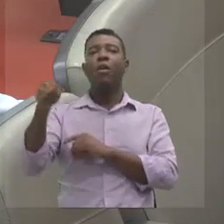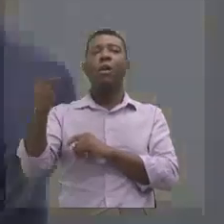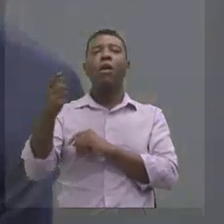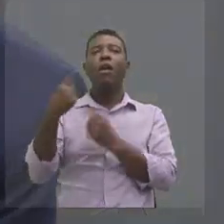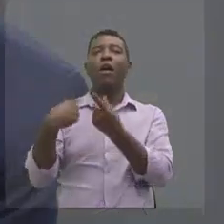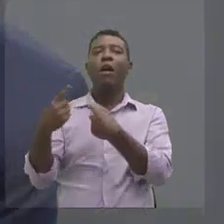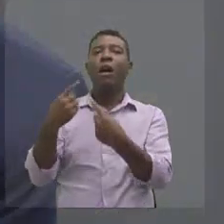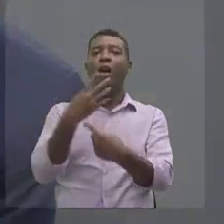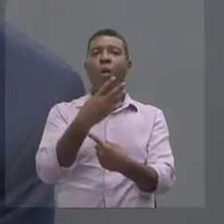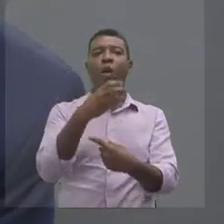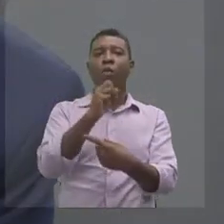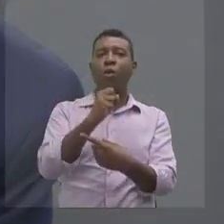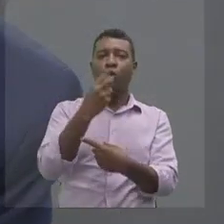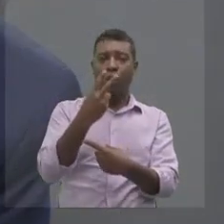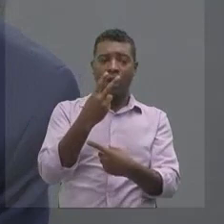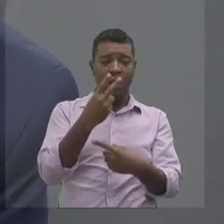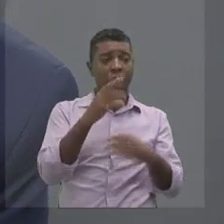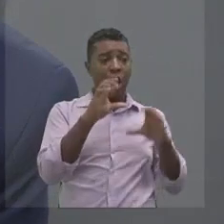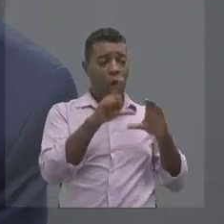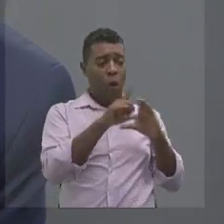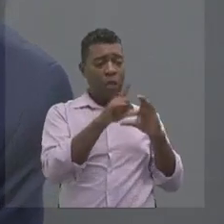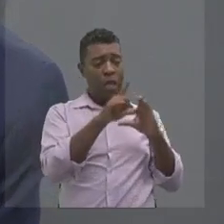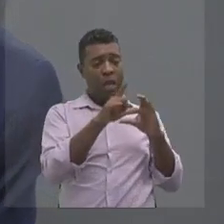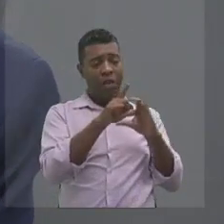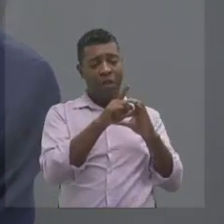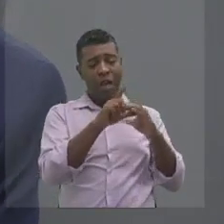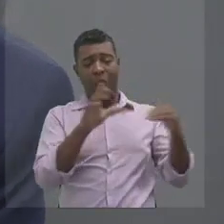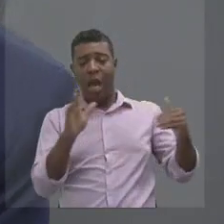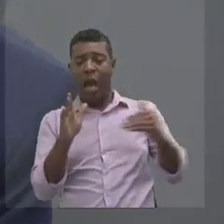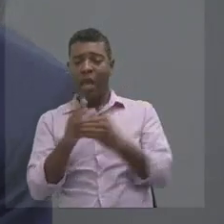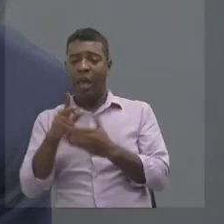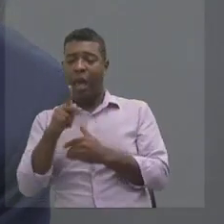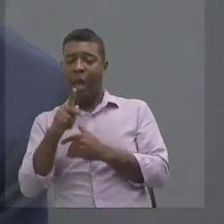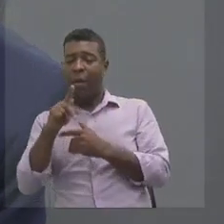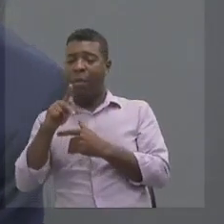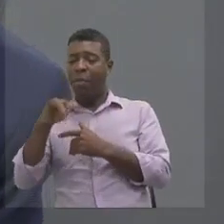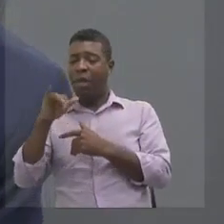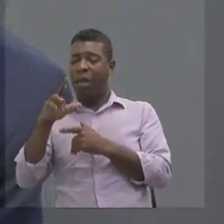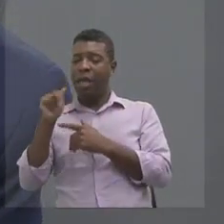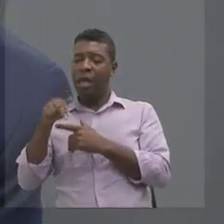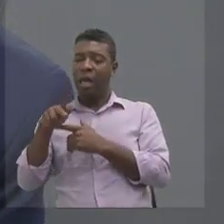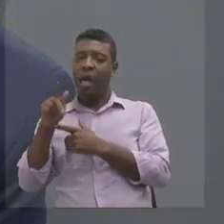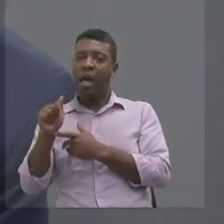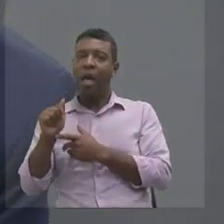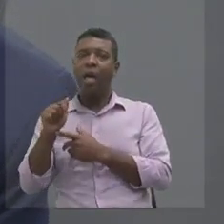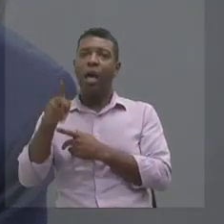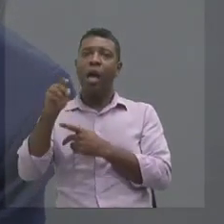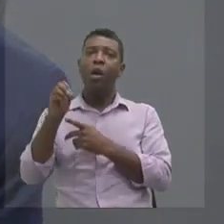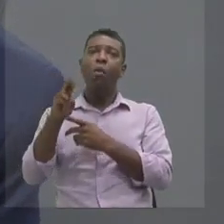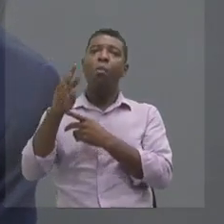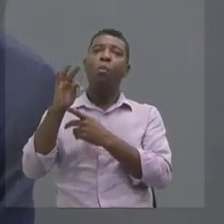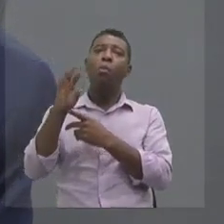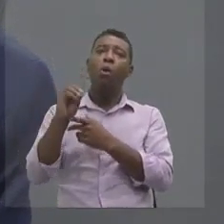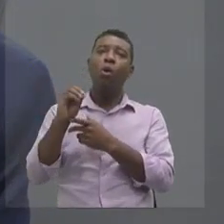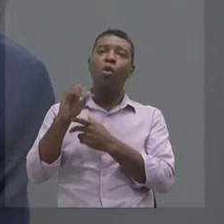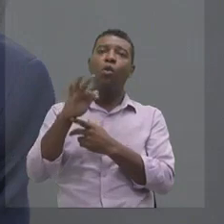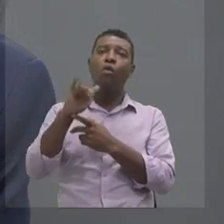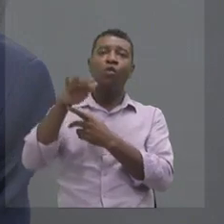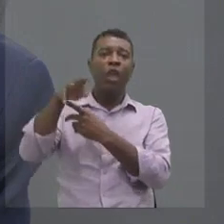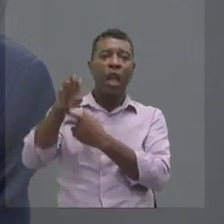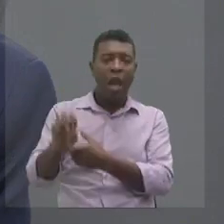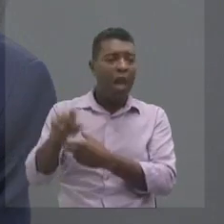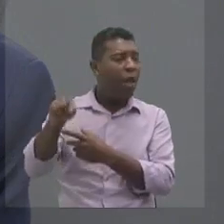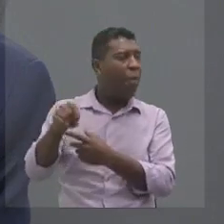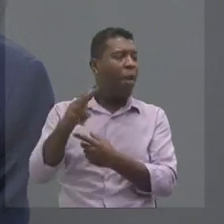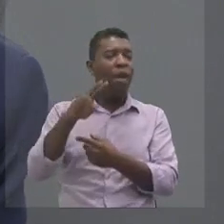Conselheiro Lafaiete até Piranga Porto Firme Viçosa é um trecho que tá precisando e caso